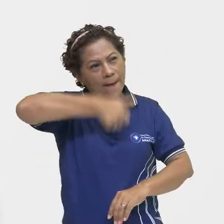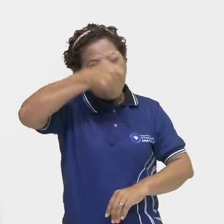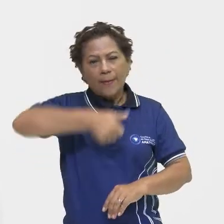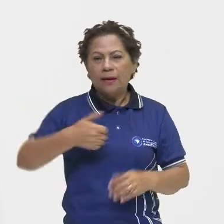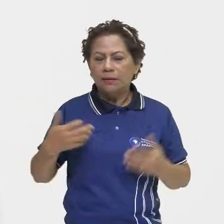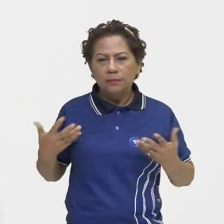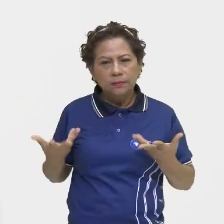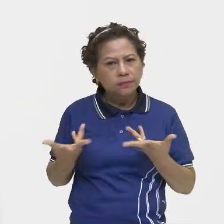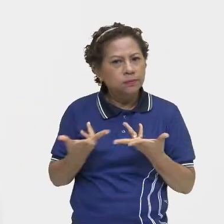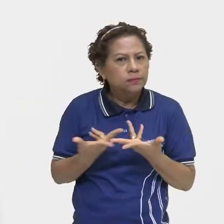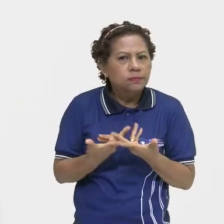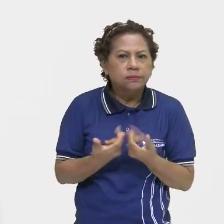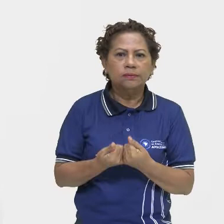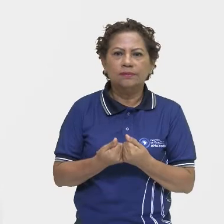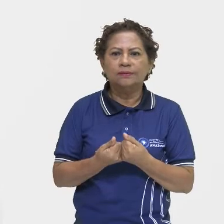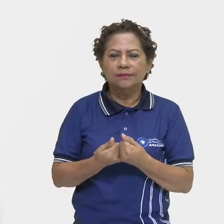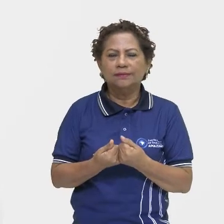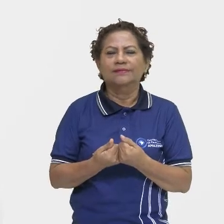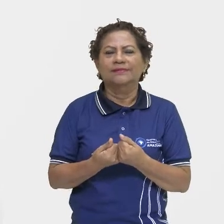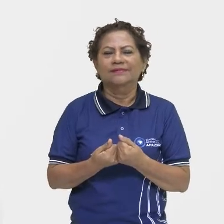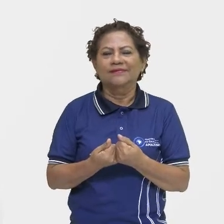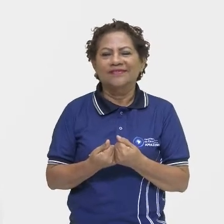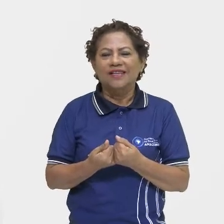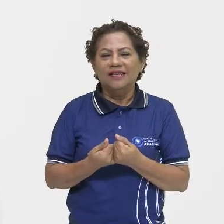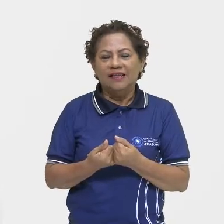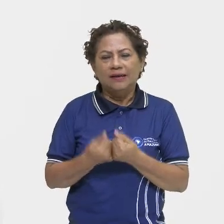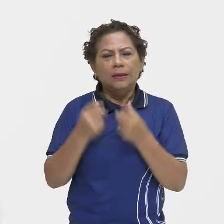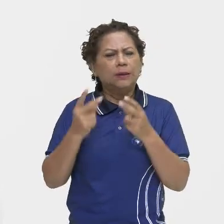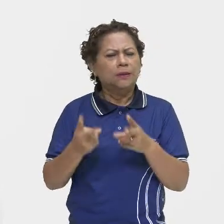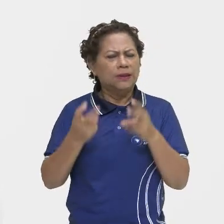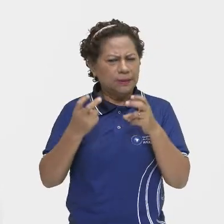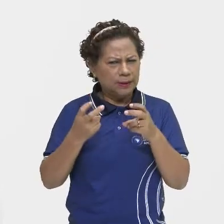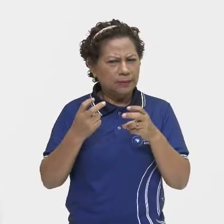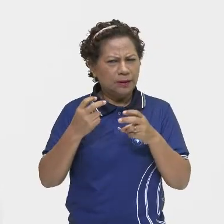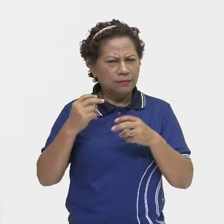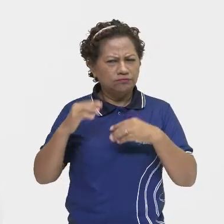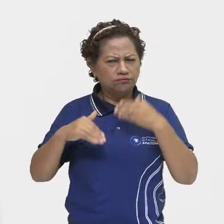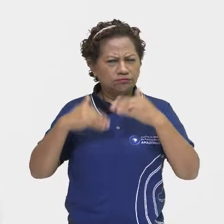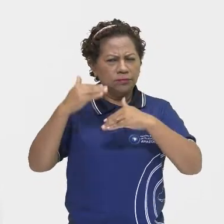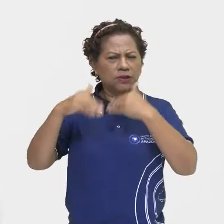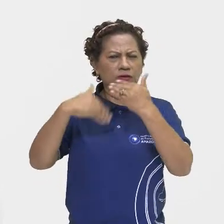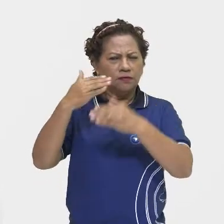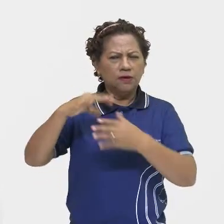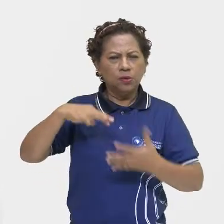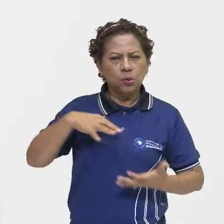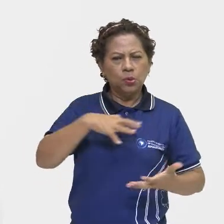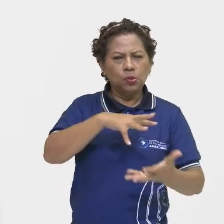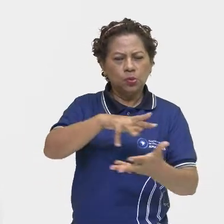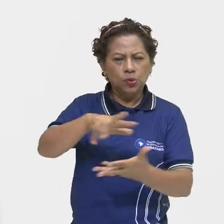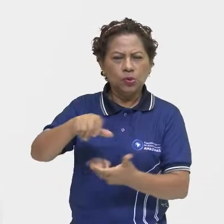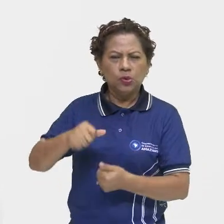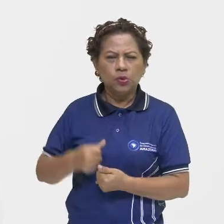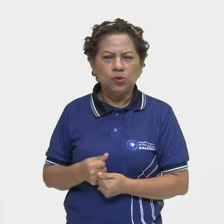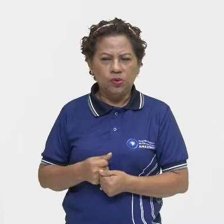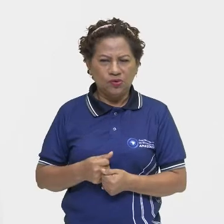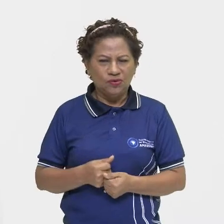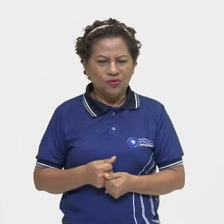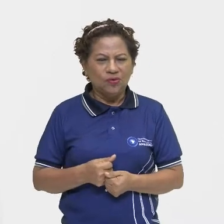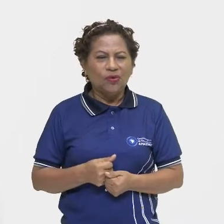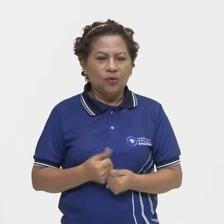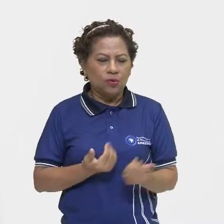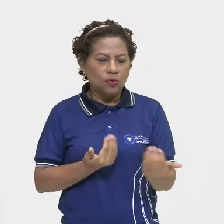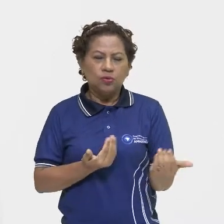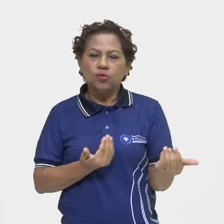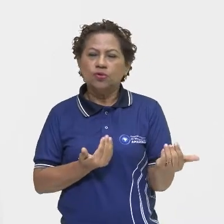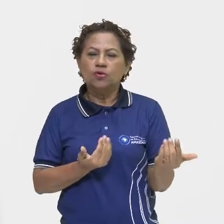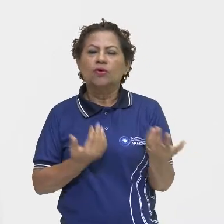manifestações culturais mais crescentes no mundo. Muito jovem querendo fazer grafite,